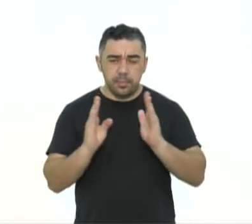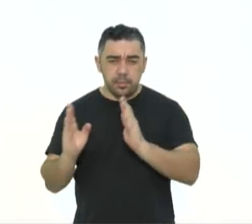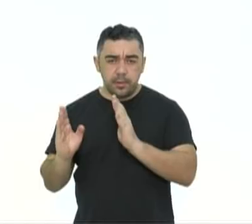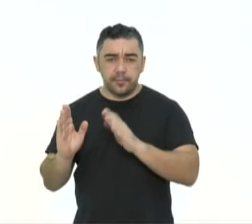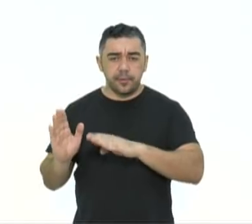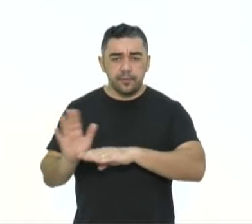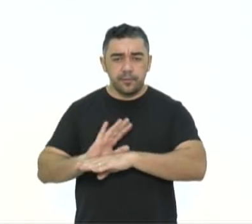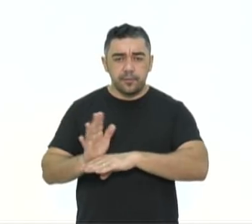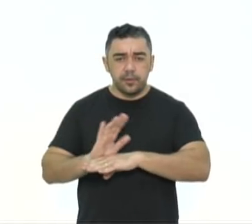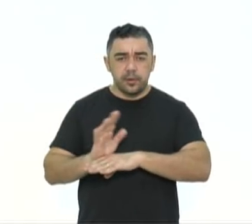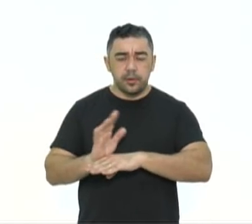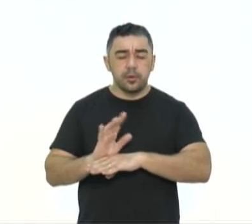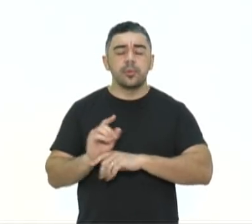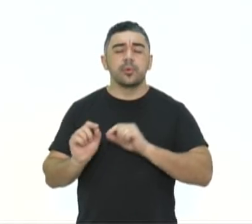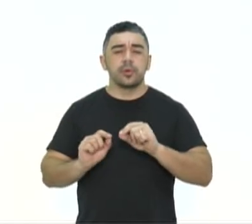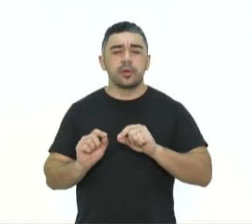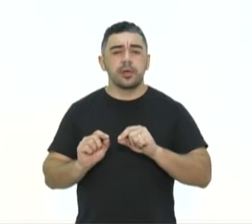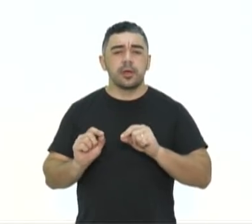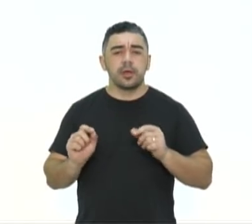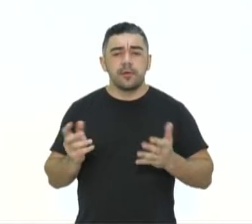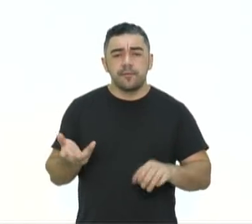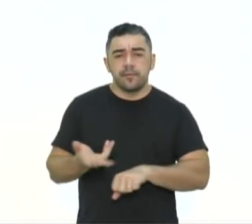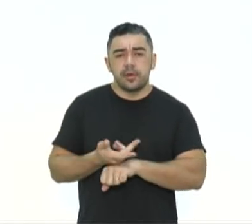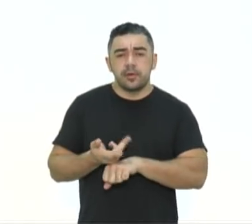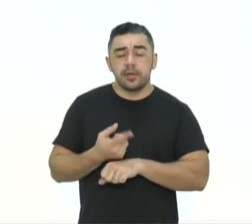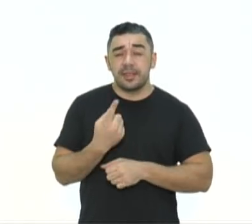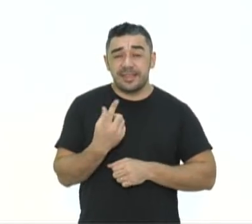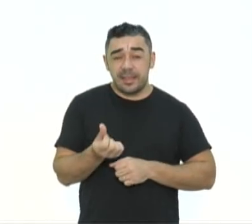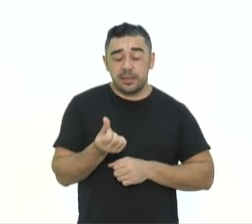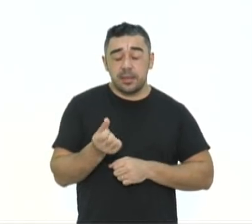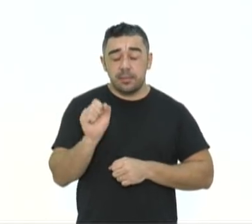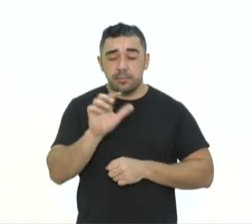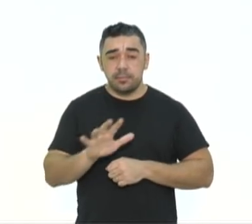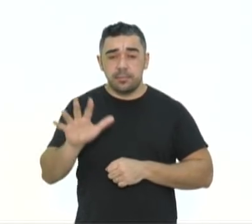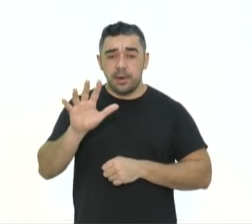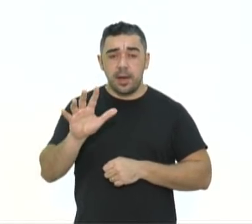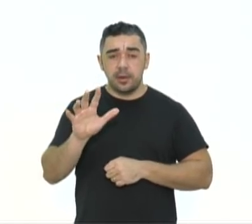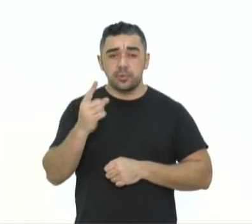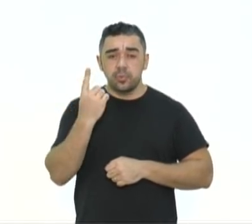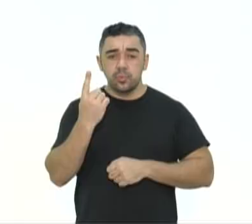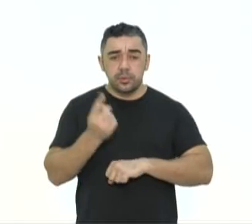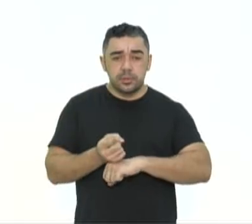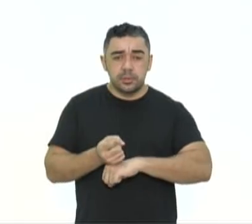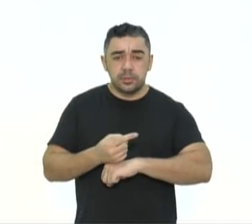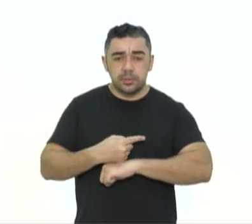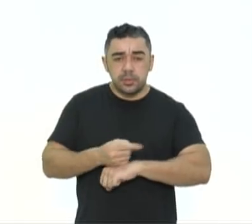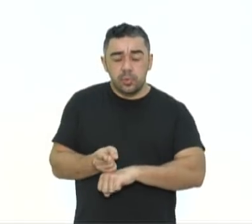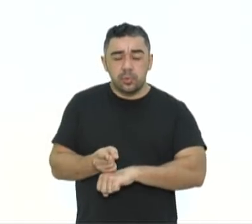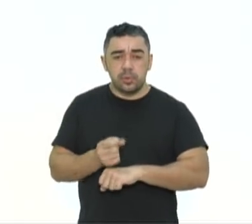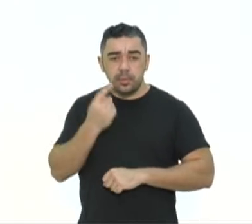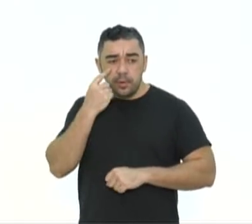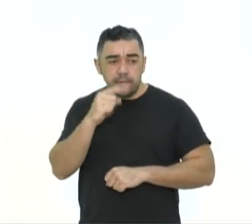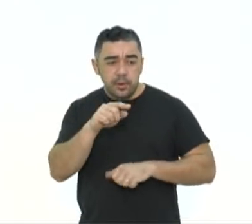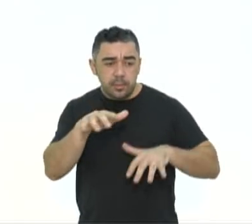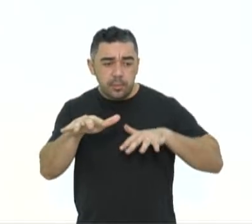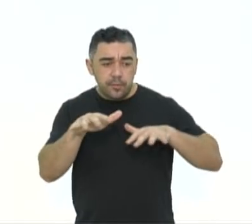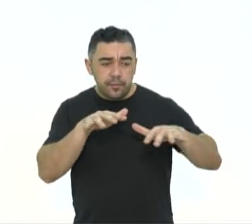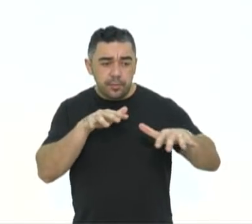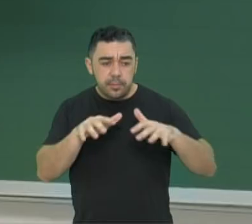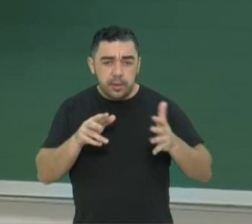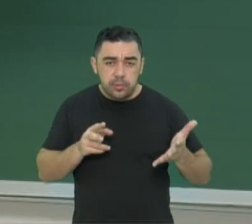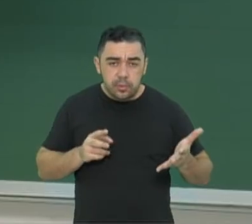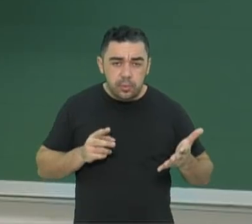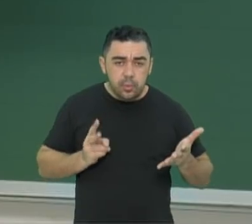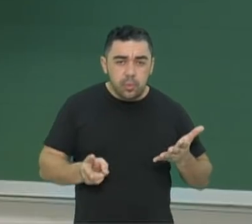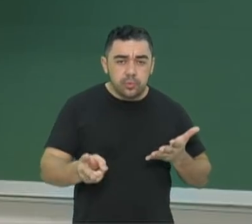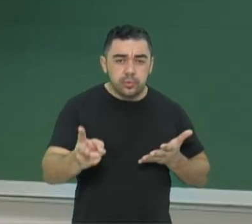por uma velocidade de 16 ou mais imagens por segundo para dar o efeito ilusório de movimento contínuo. Isso